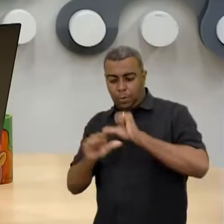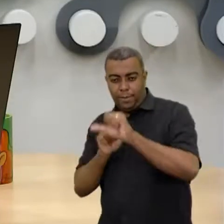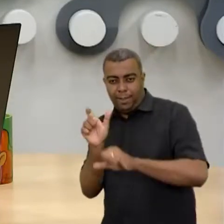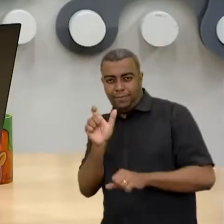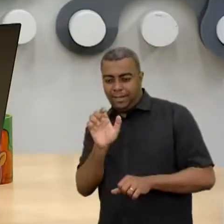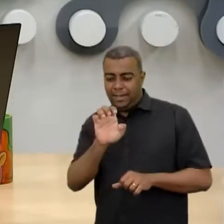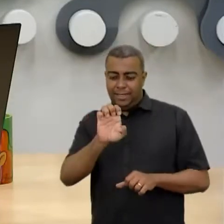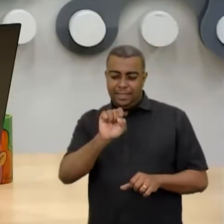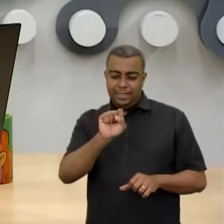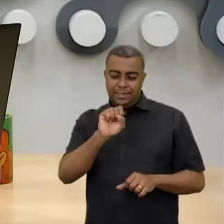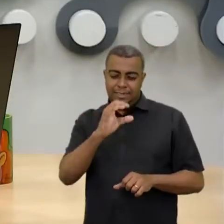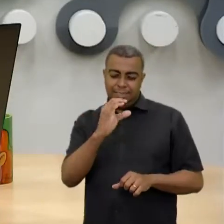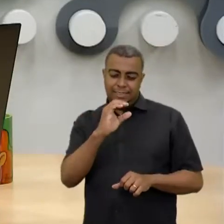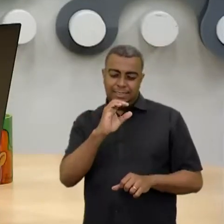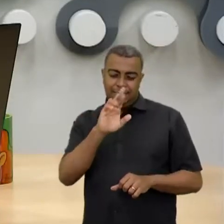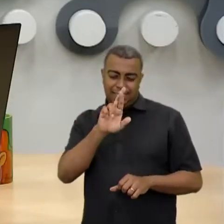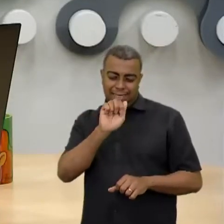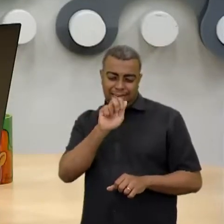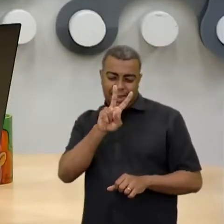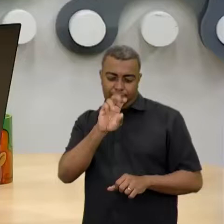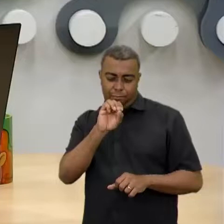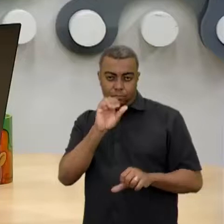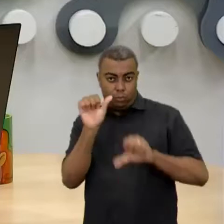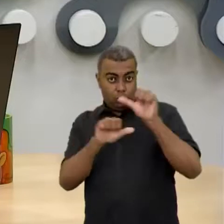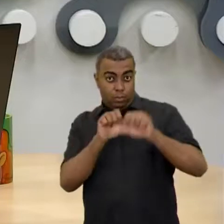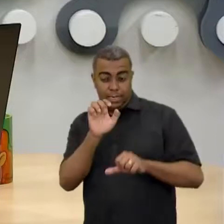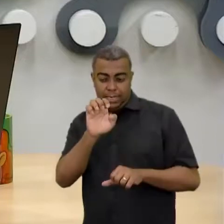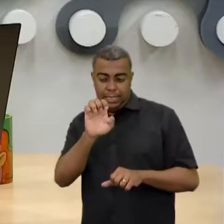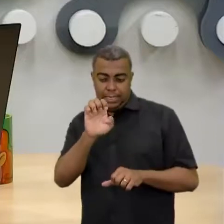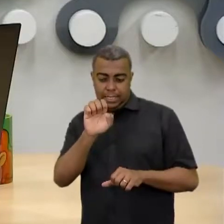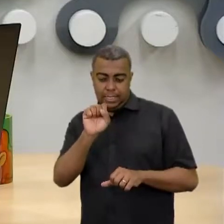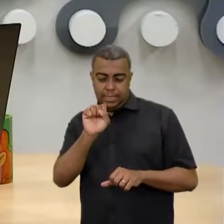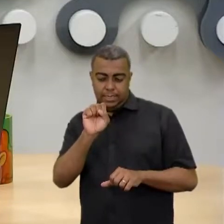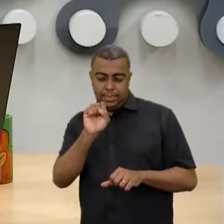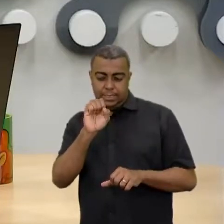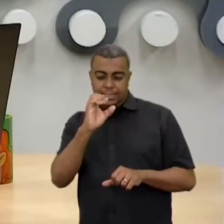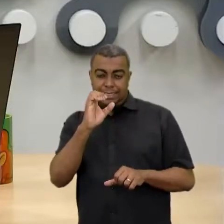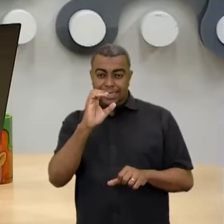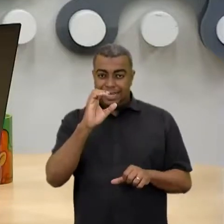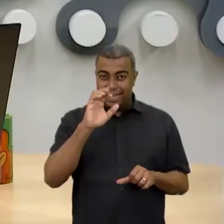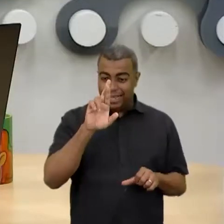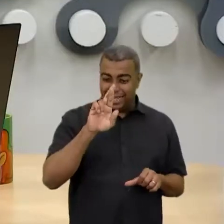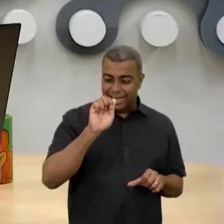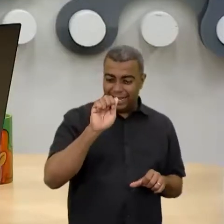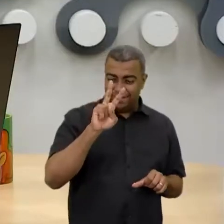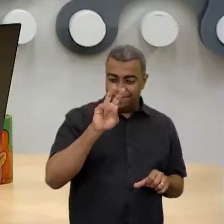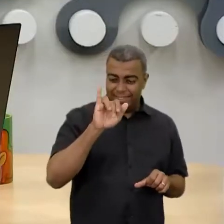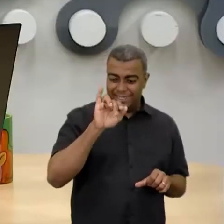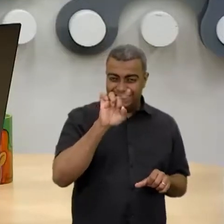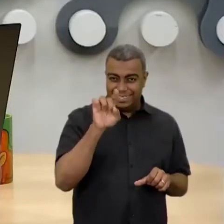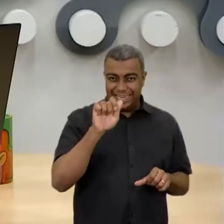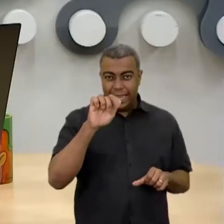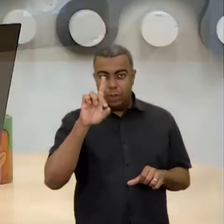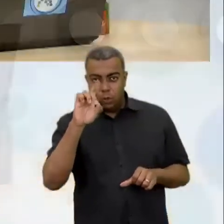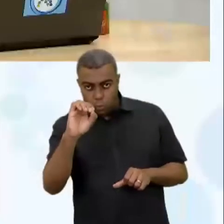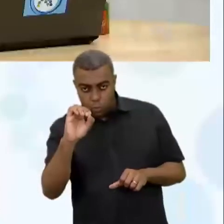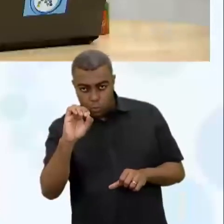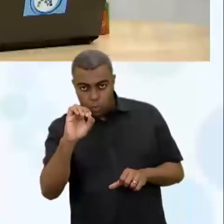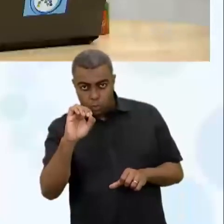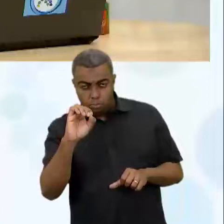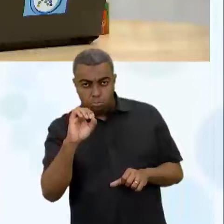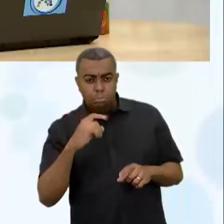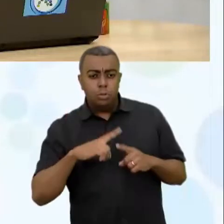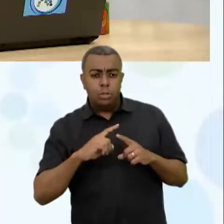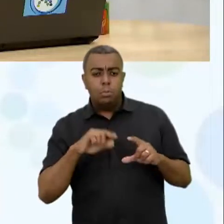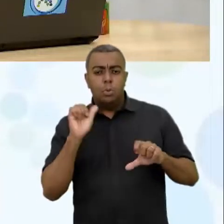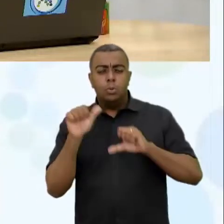aí, para começar, assim, até falando sobre essa dinâmica, porque a língua, ela participa, ela muda de acordo com as nossas mudanças sociais. Exatamente. Ela é